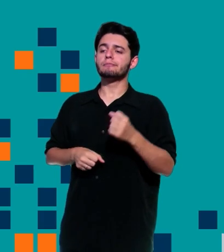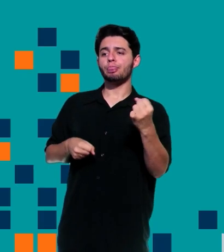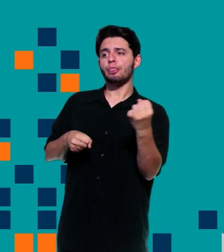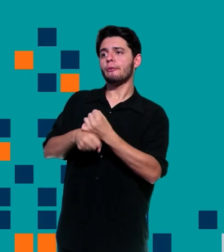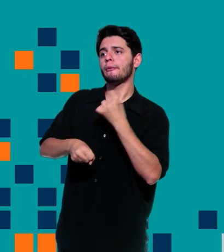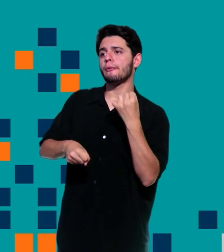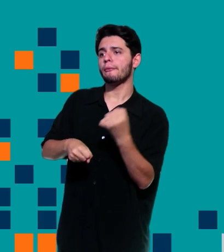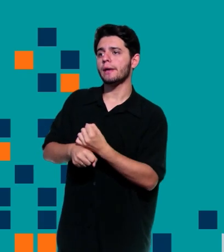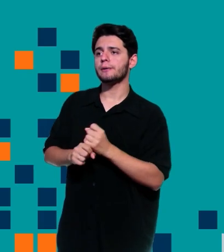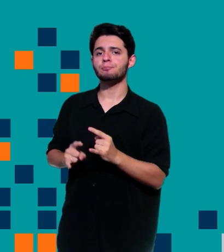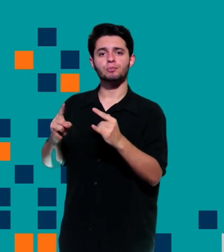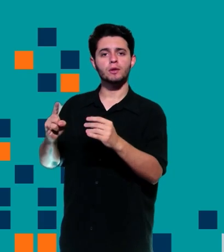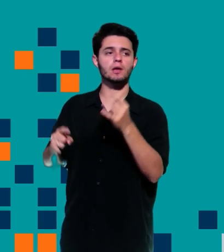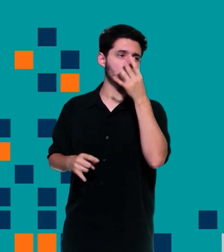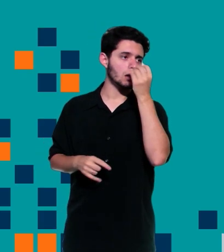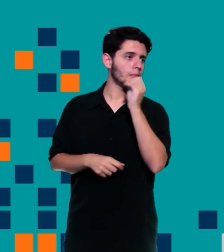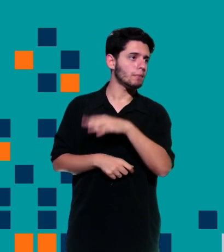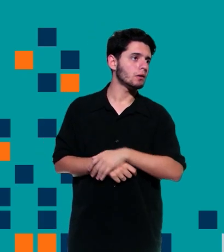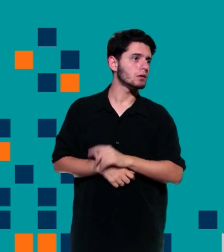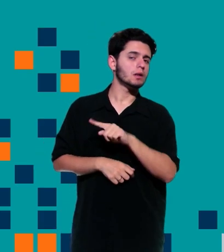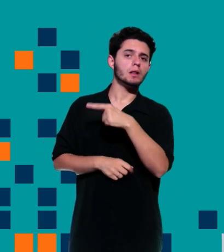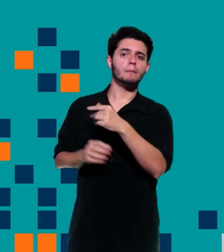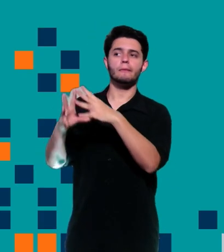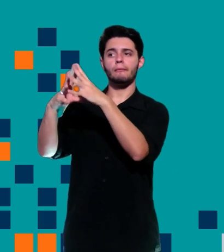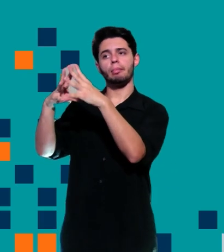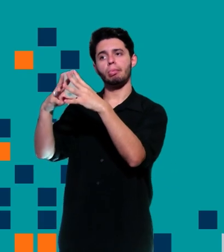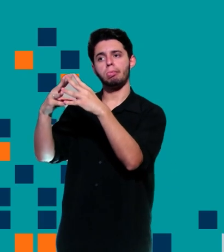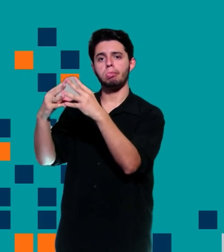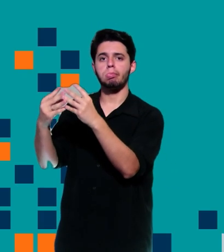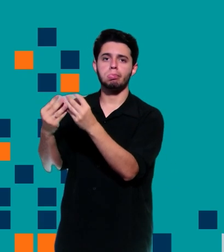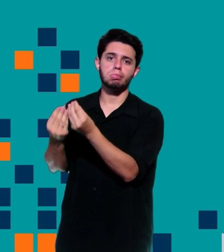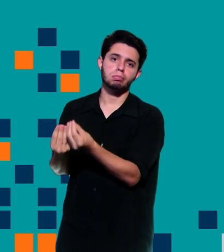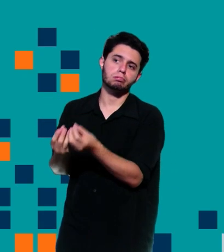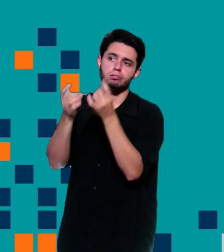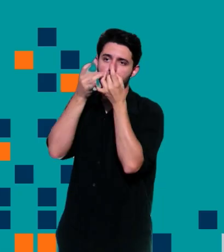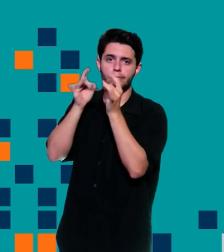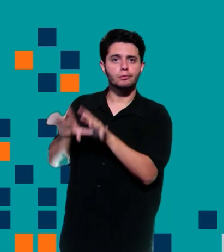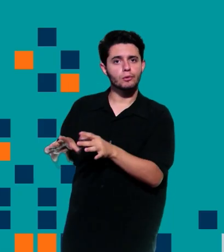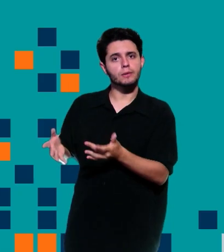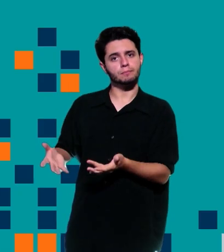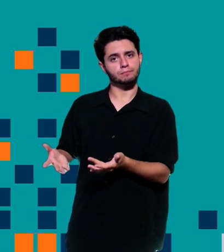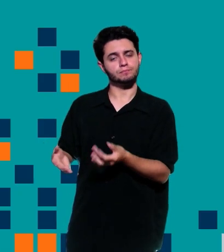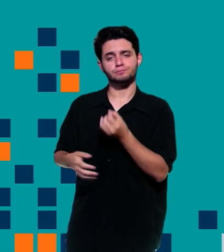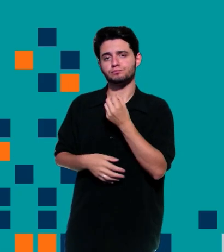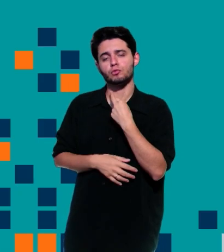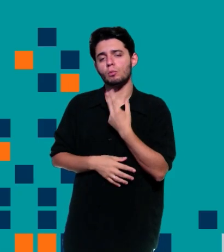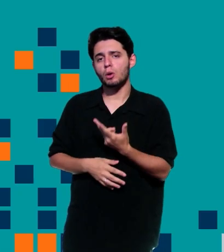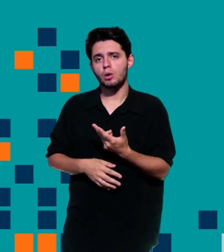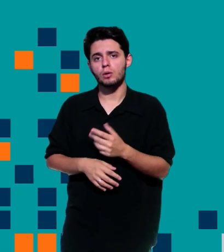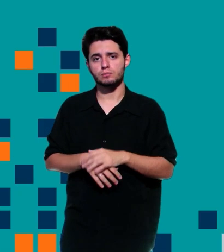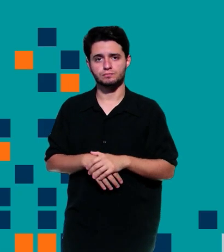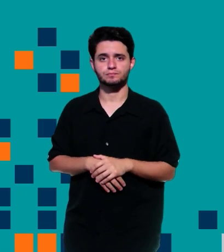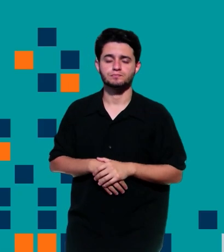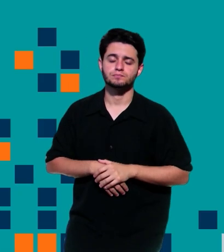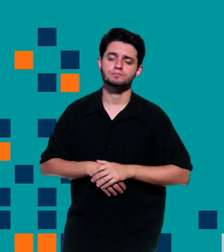ponte. Até tem um pavilhão japonês, que é da época, fica parecendo que é uma ponte, um pouco de um conceito mais oriental,